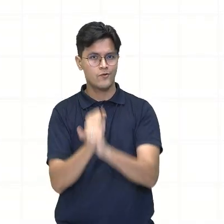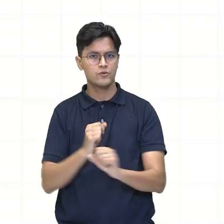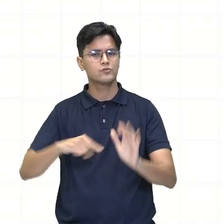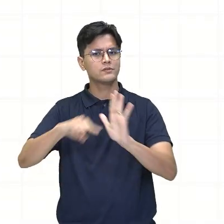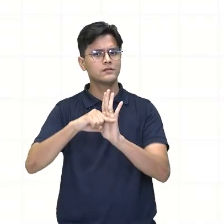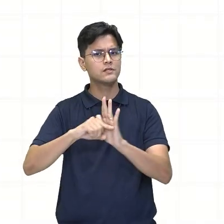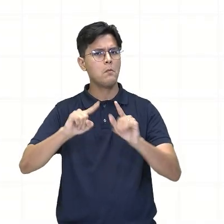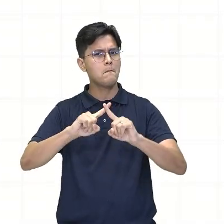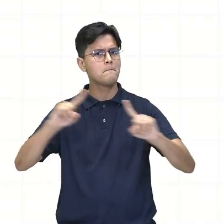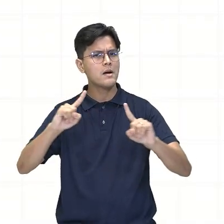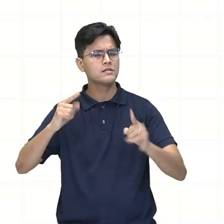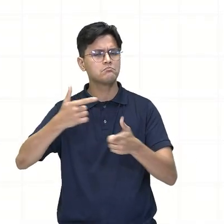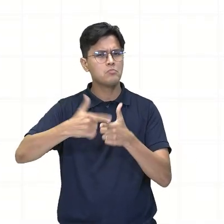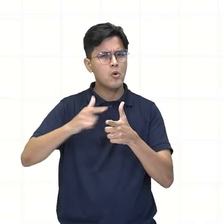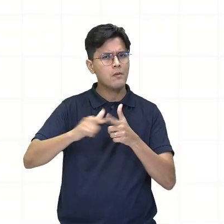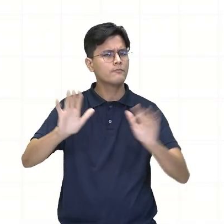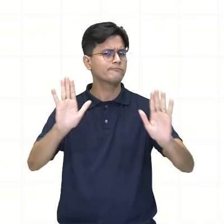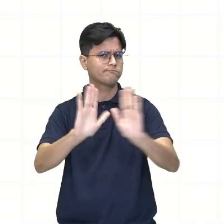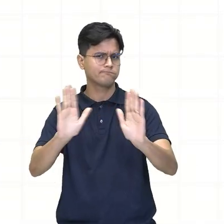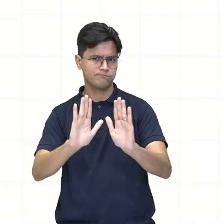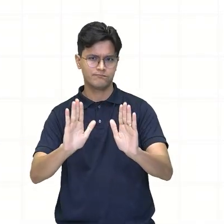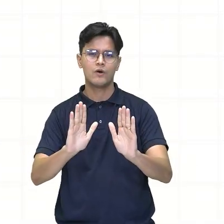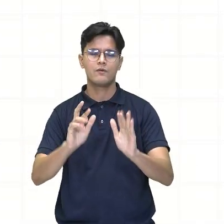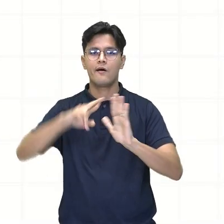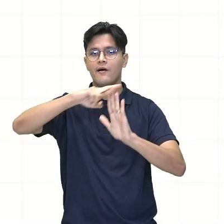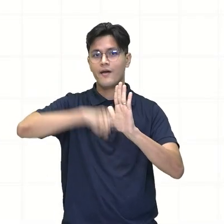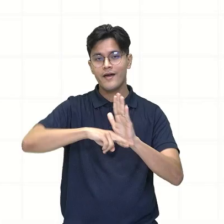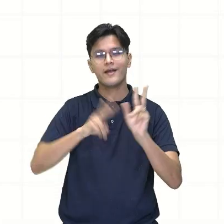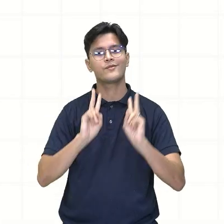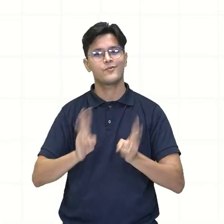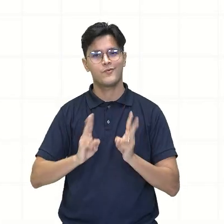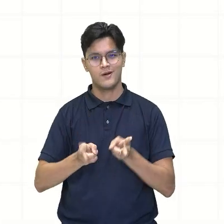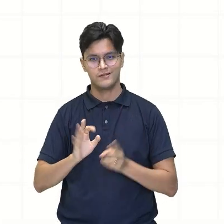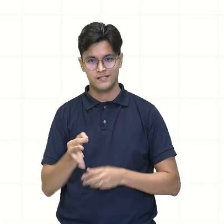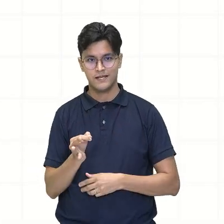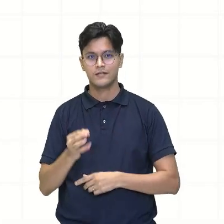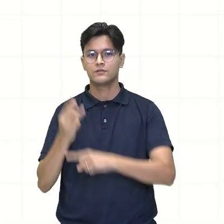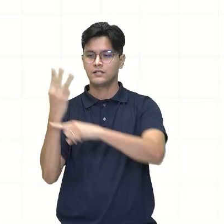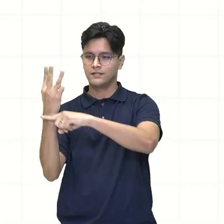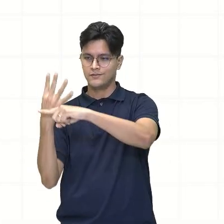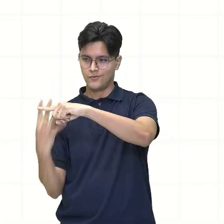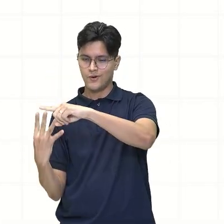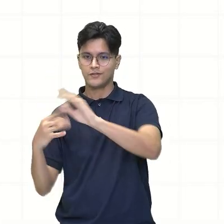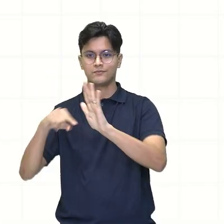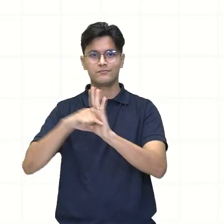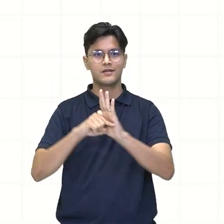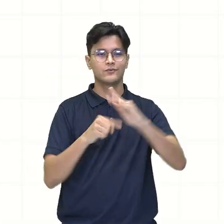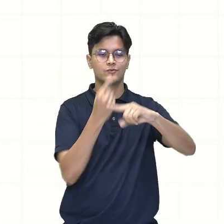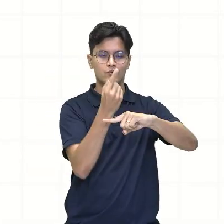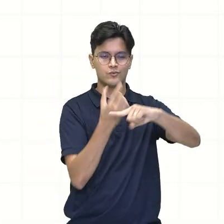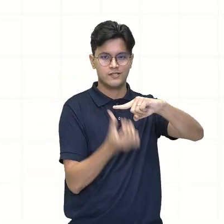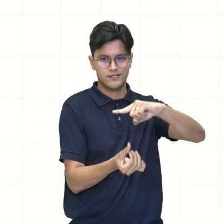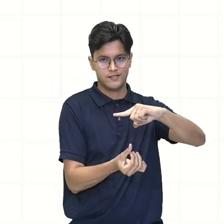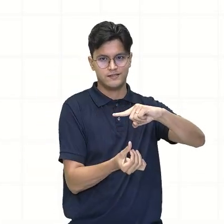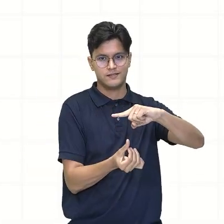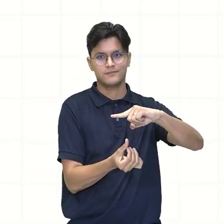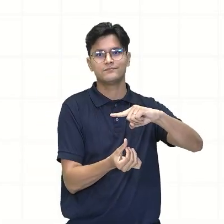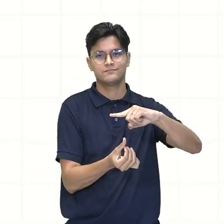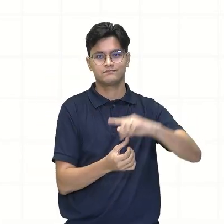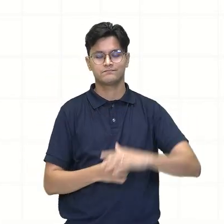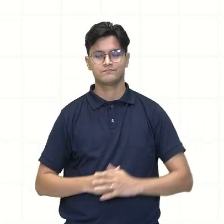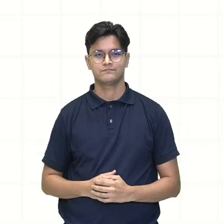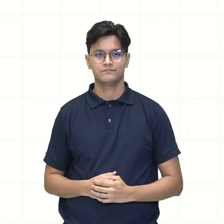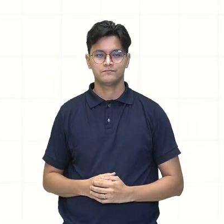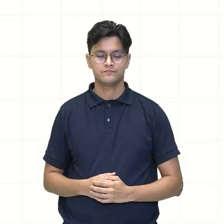porque a regra é a mesma. Você tem aí 3 sobre 4 menos 1 sobre 6. E